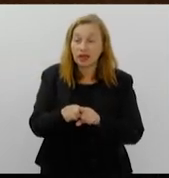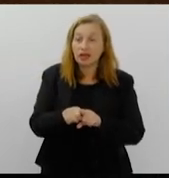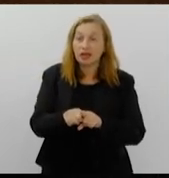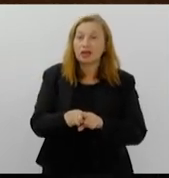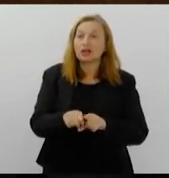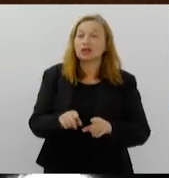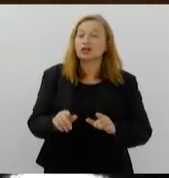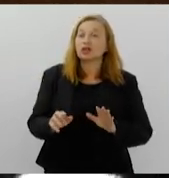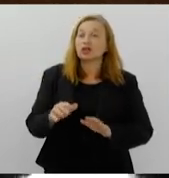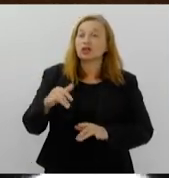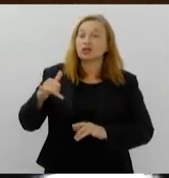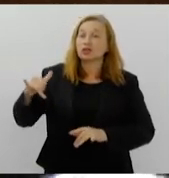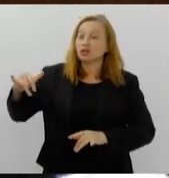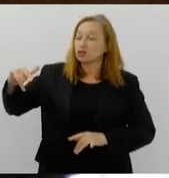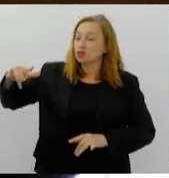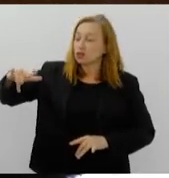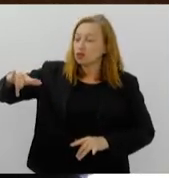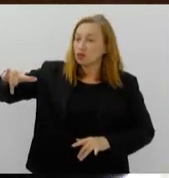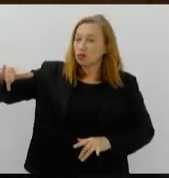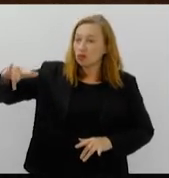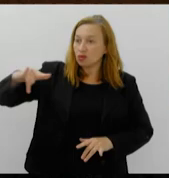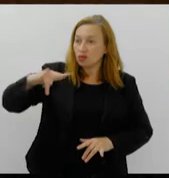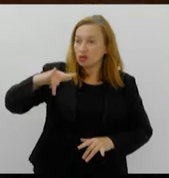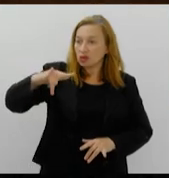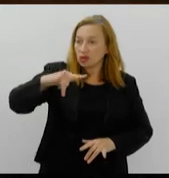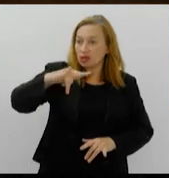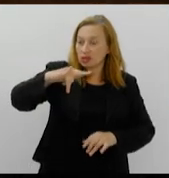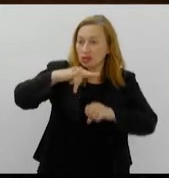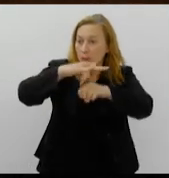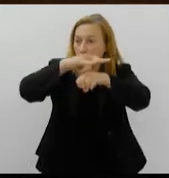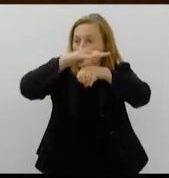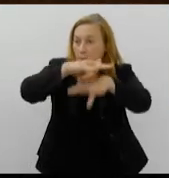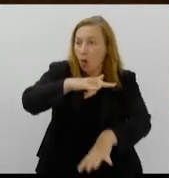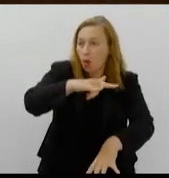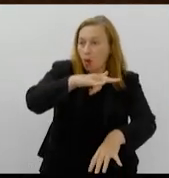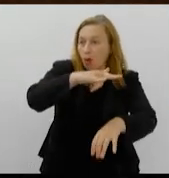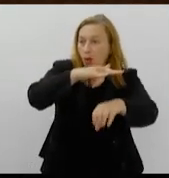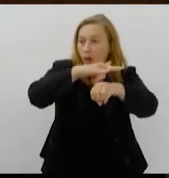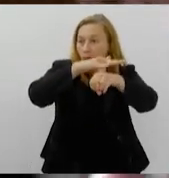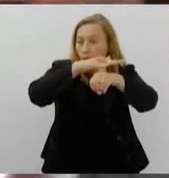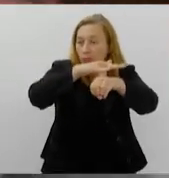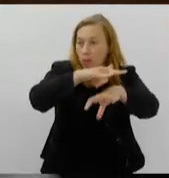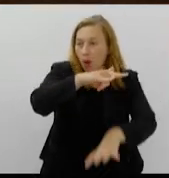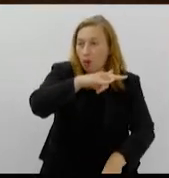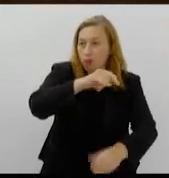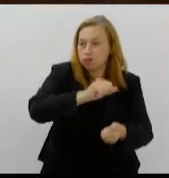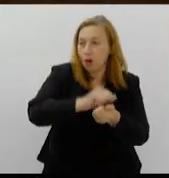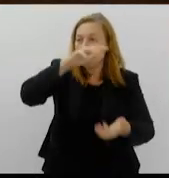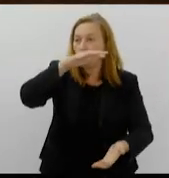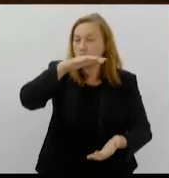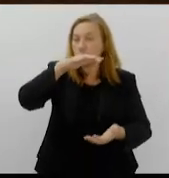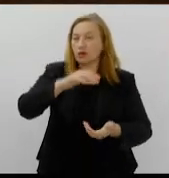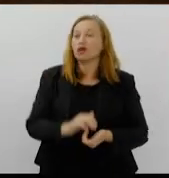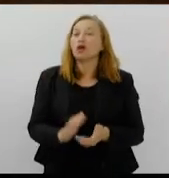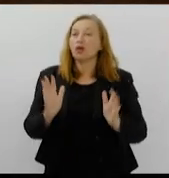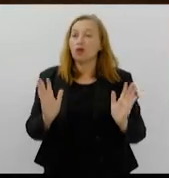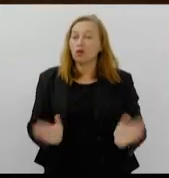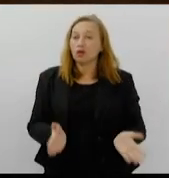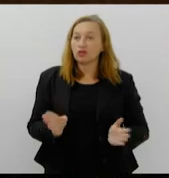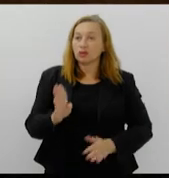de drones lançadores de granadas, hoje o batalhão de